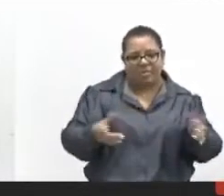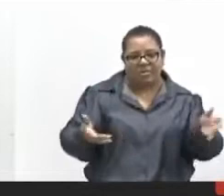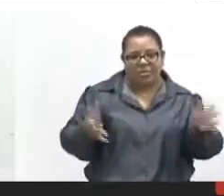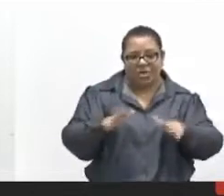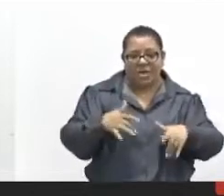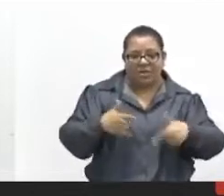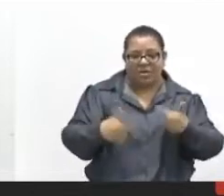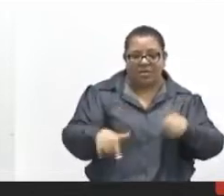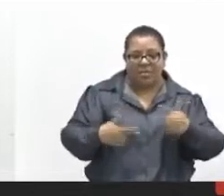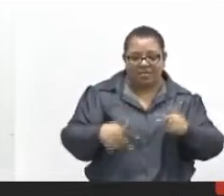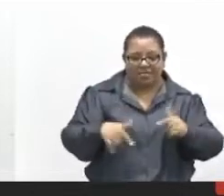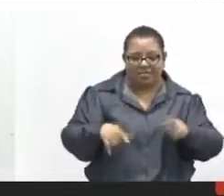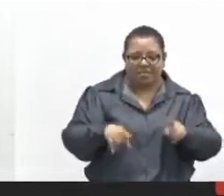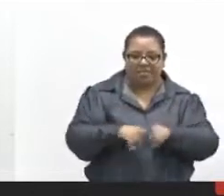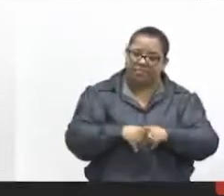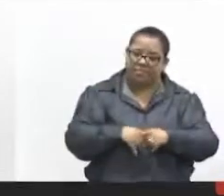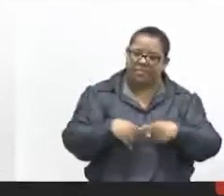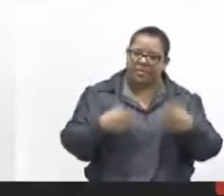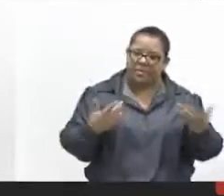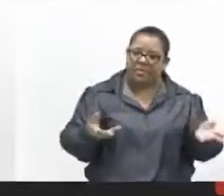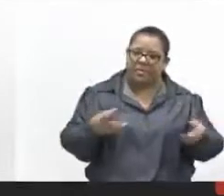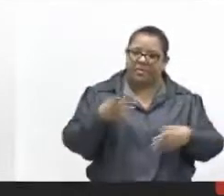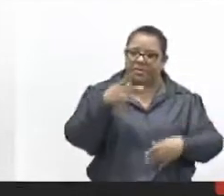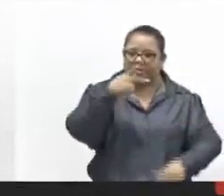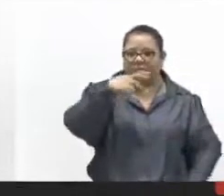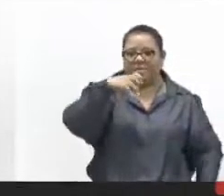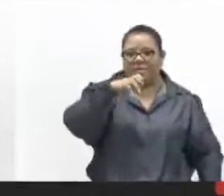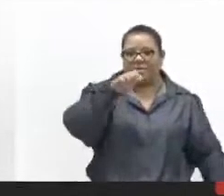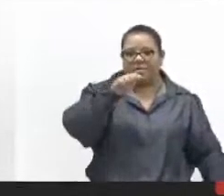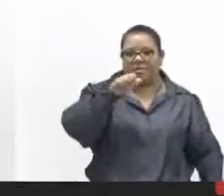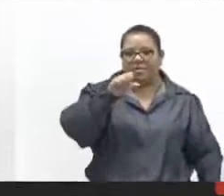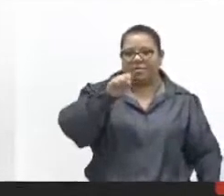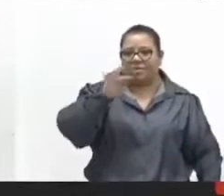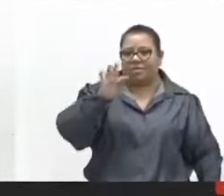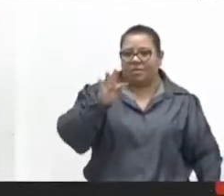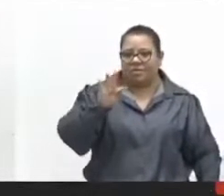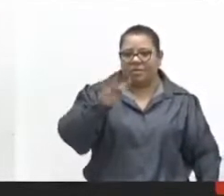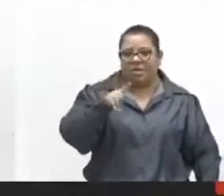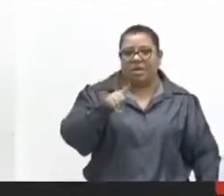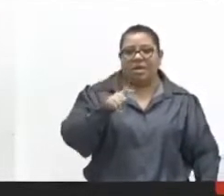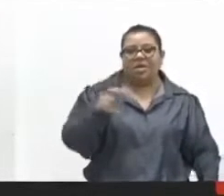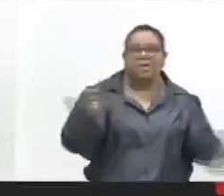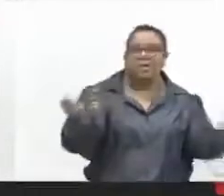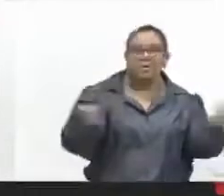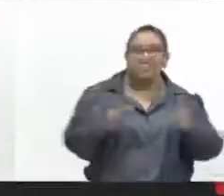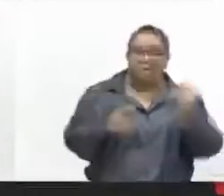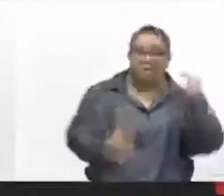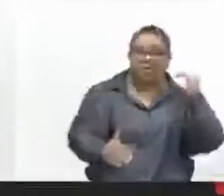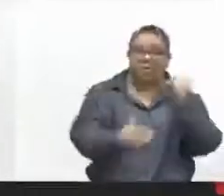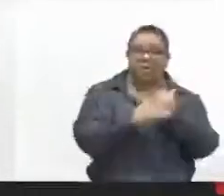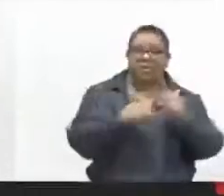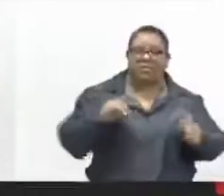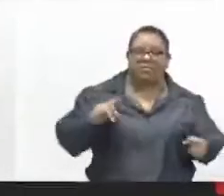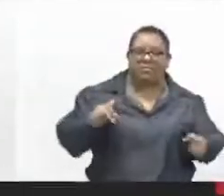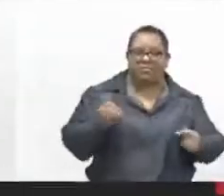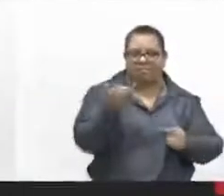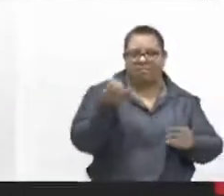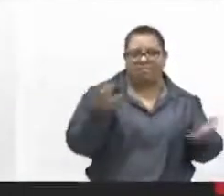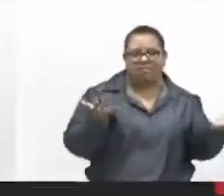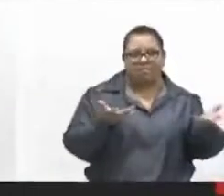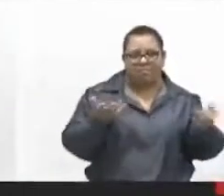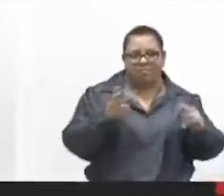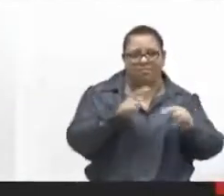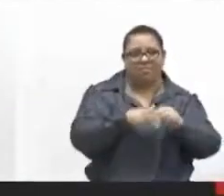trabalho. E aí traz também que o PIAEST, que é o programa, ele propõe viabilizar a igualdade de oportunidades,